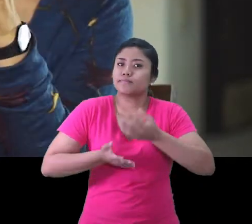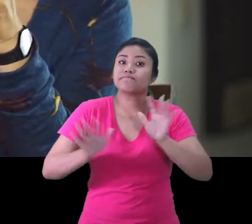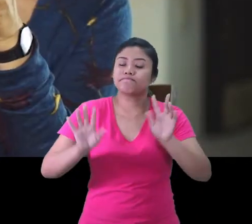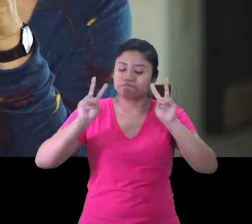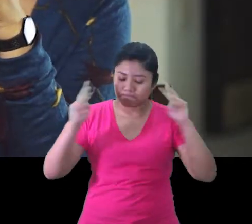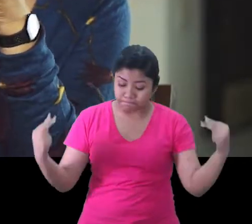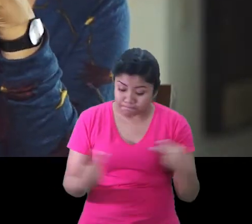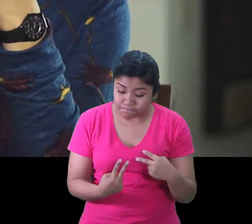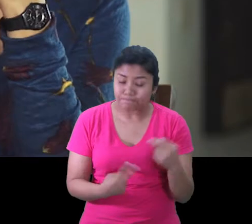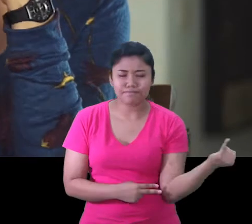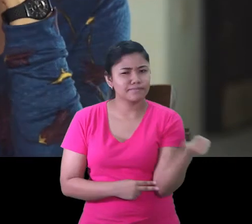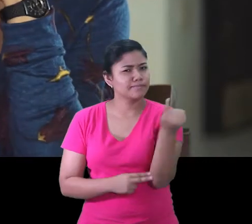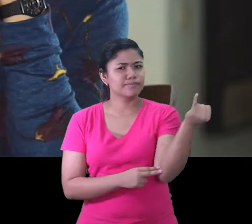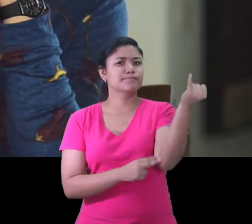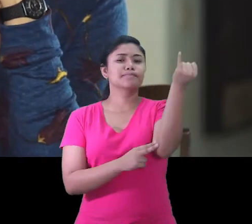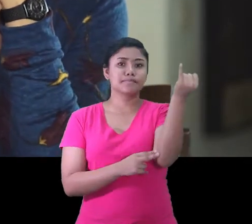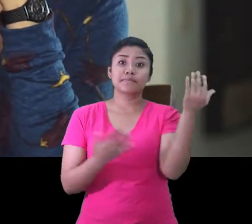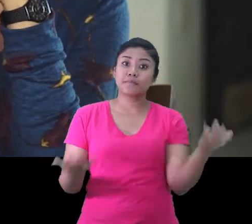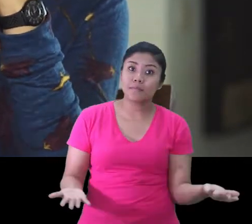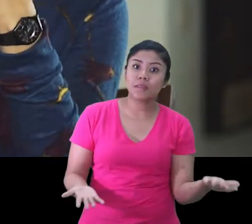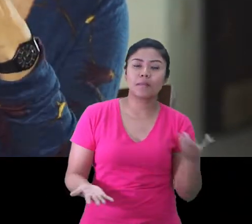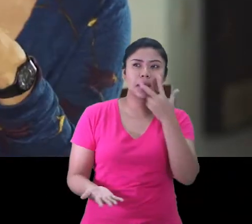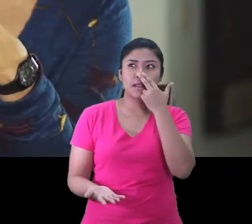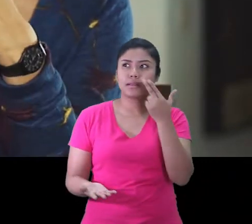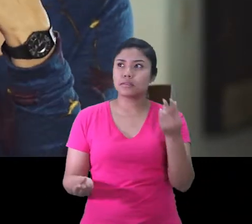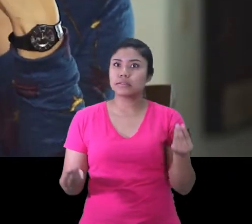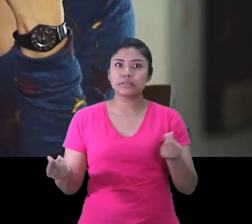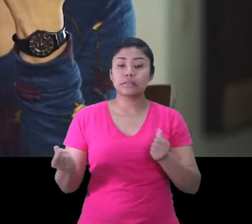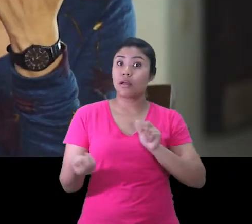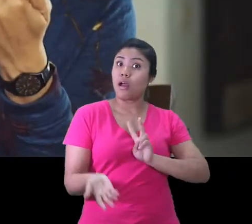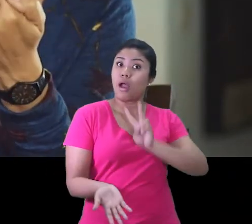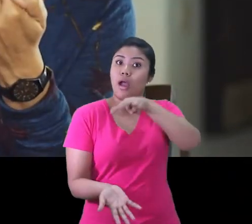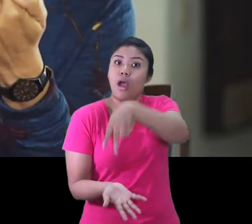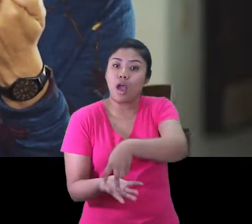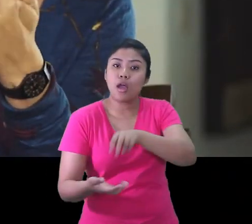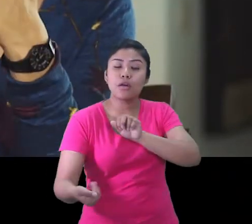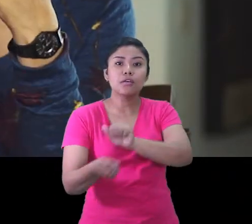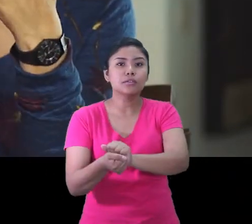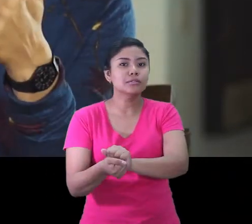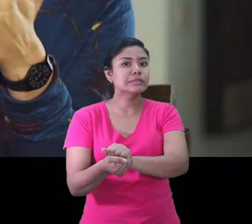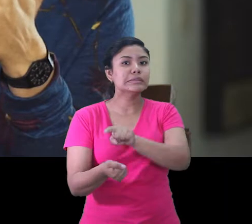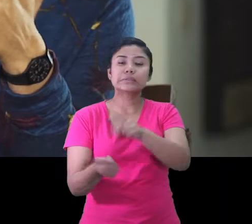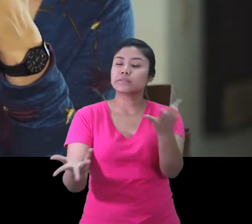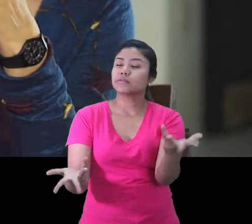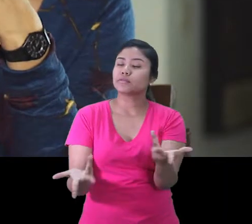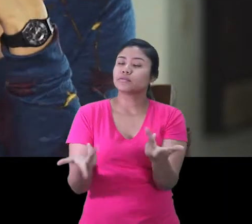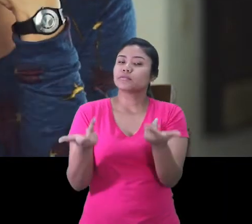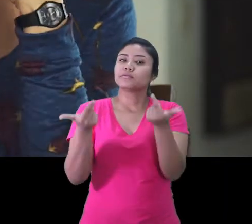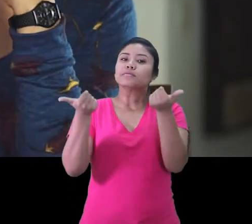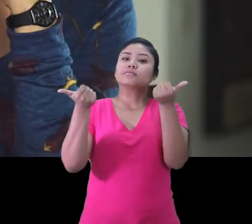que para falar, assim, para se escutar. Acho que isso... E aí, essa coisa de culminar com uma intervenção